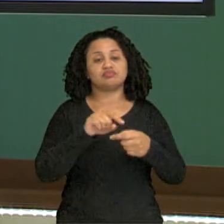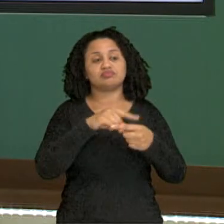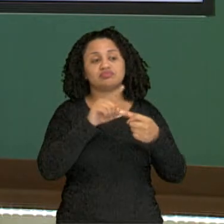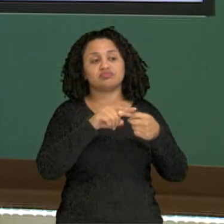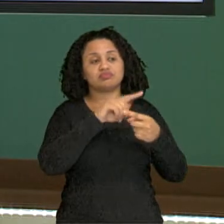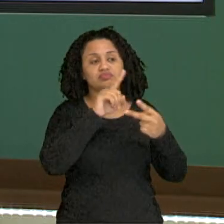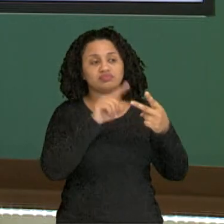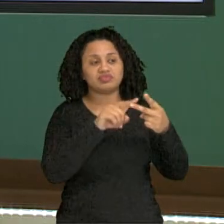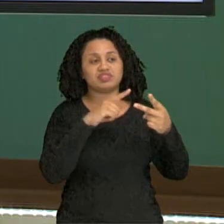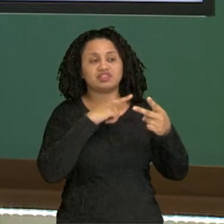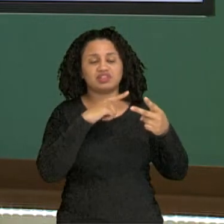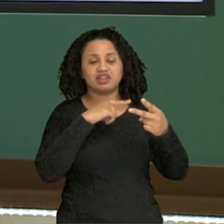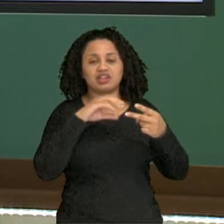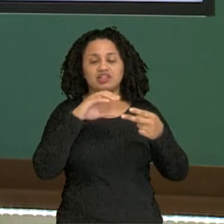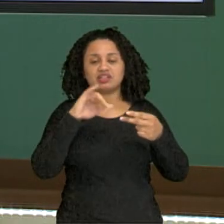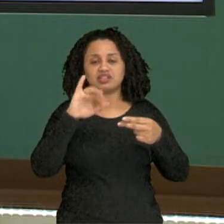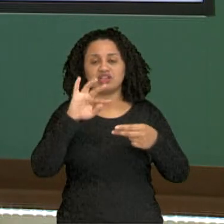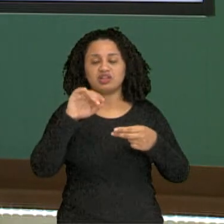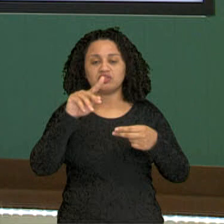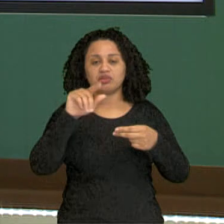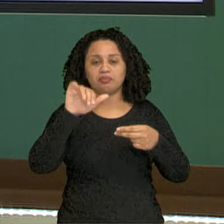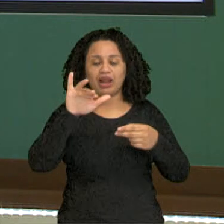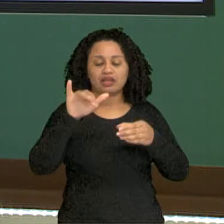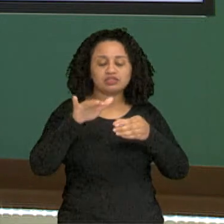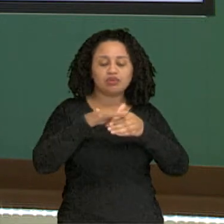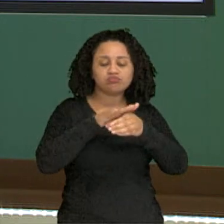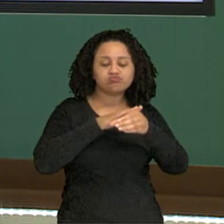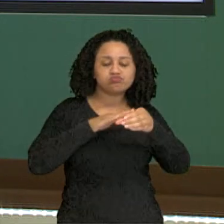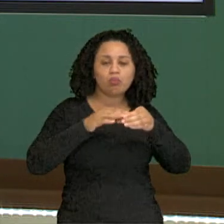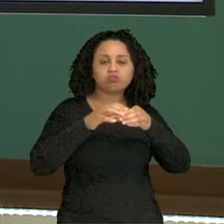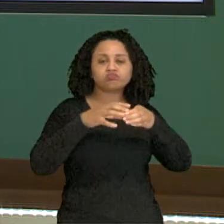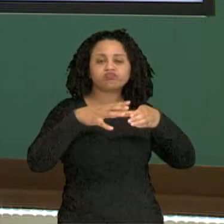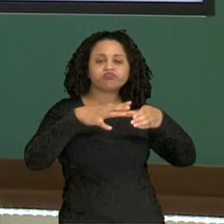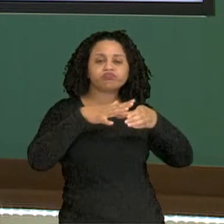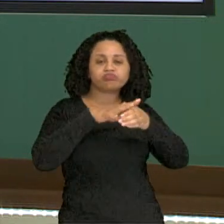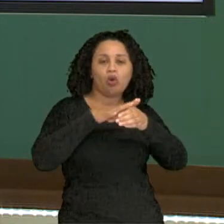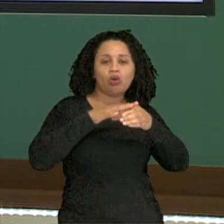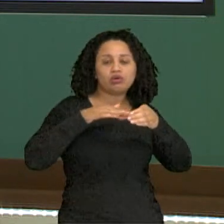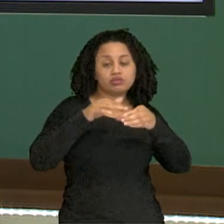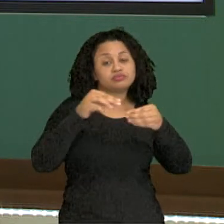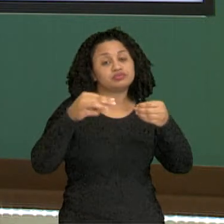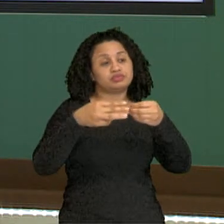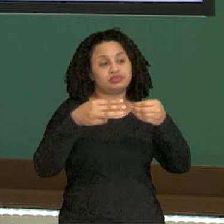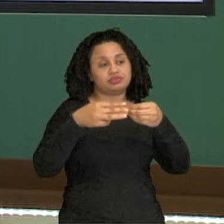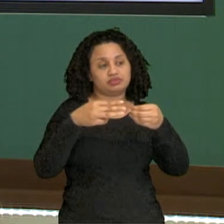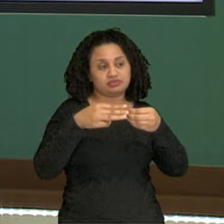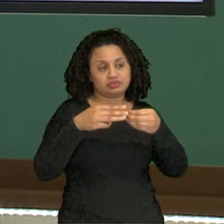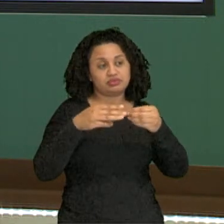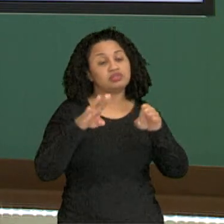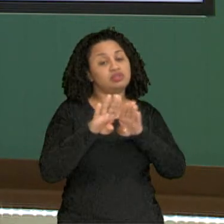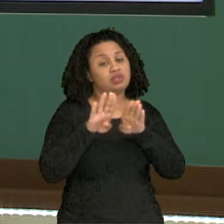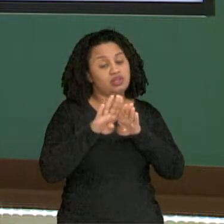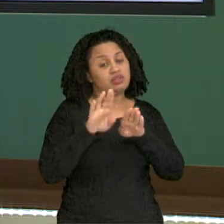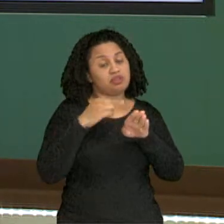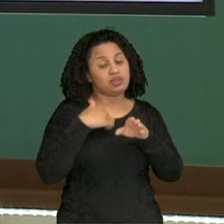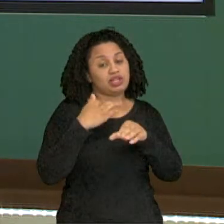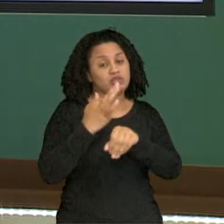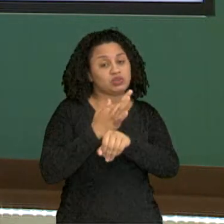que preenche, dá forma, volume para essa célula, além de